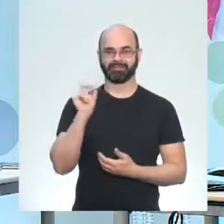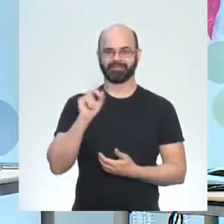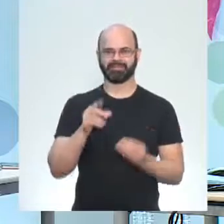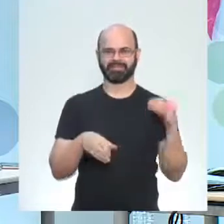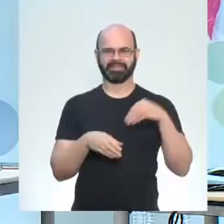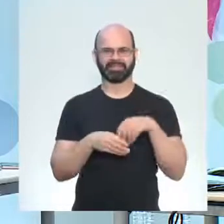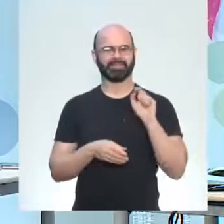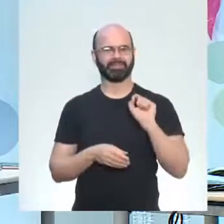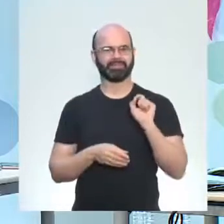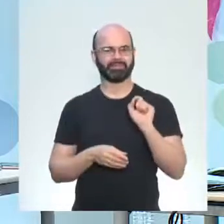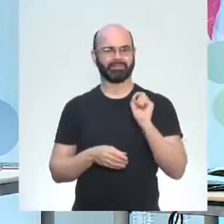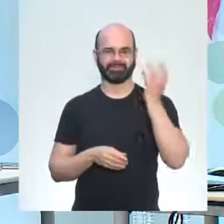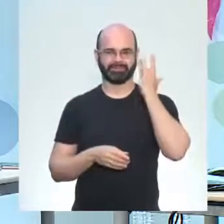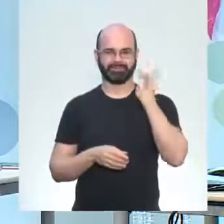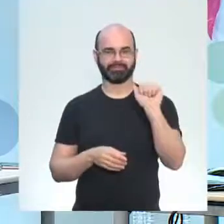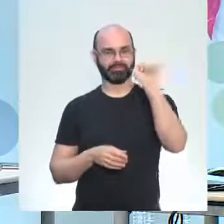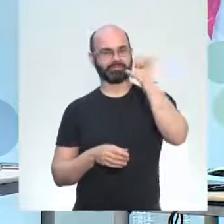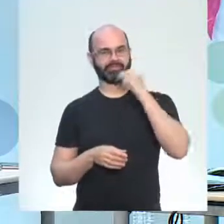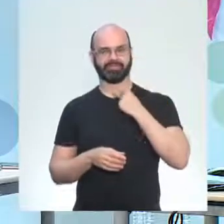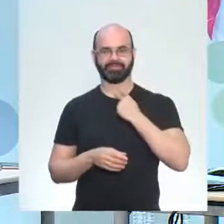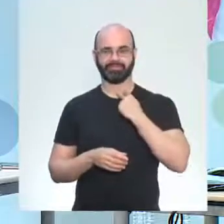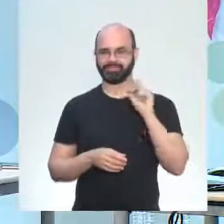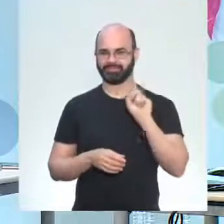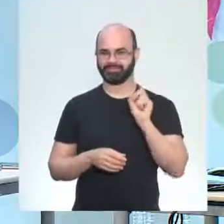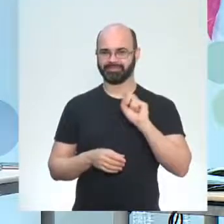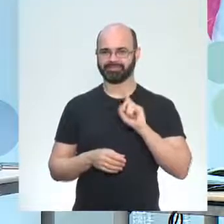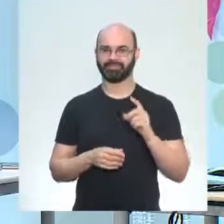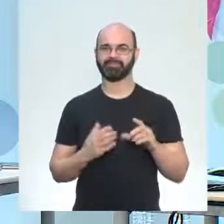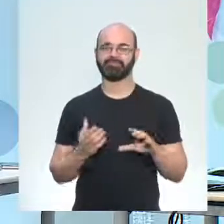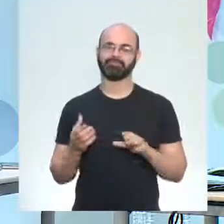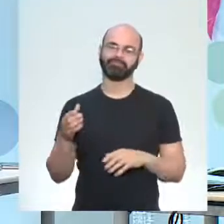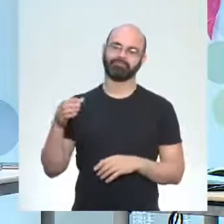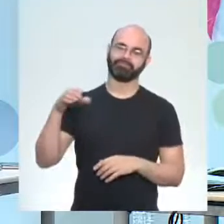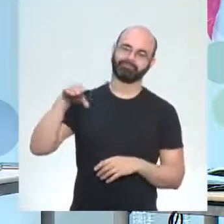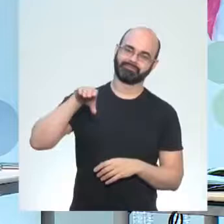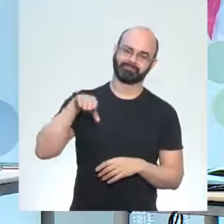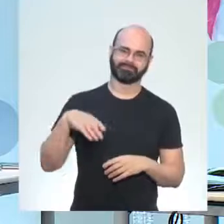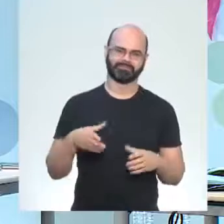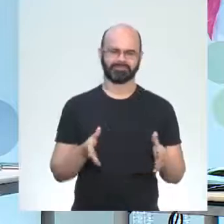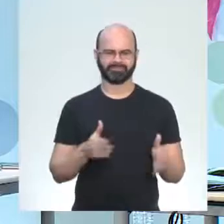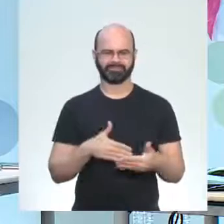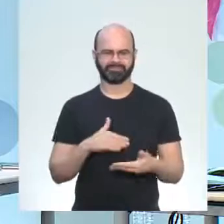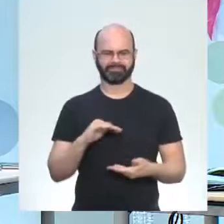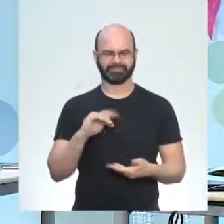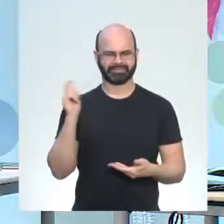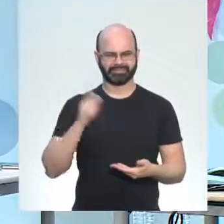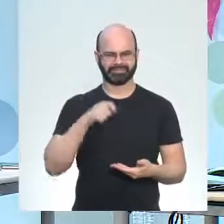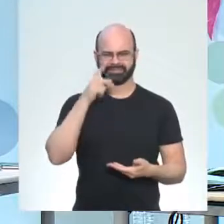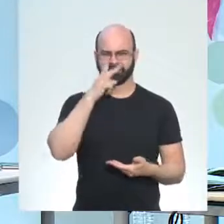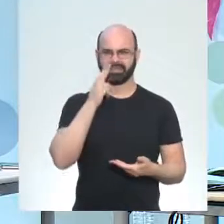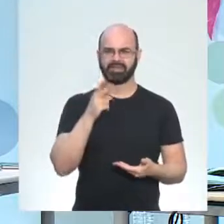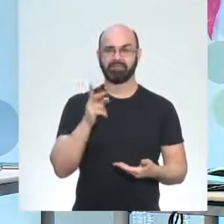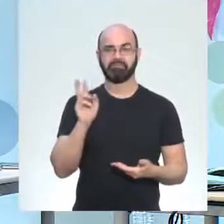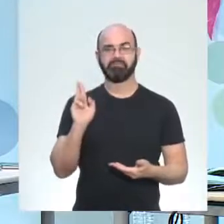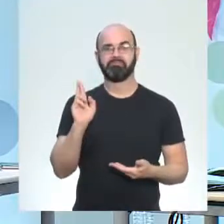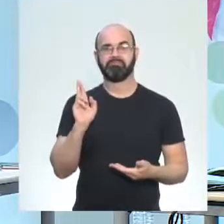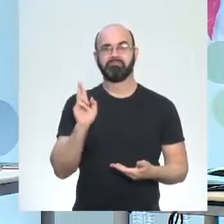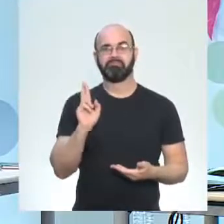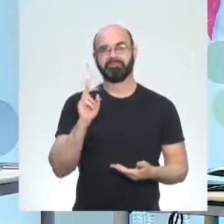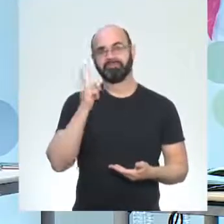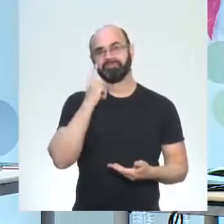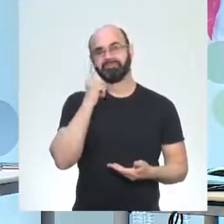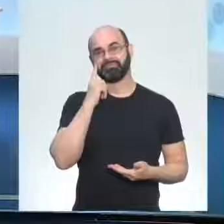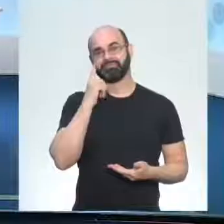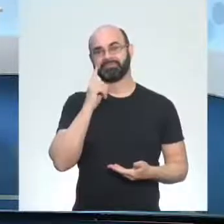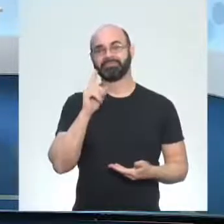dentro. Então o que eu vou fazer? Eu vou derramar esse líquido aqui dentro. Será que cabe, Jonas? Espero que sim. Vamos ver.